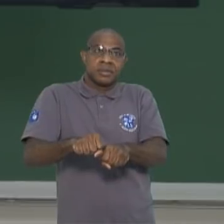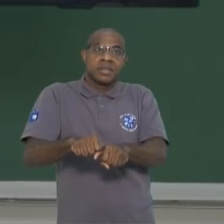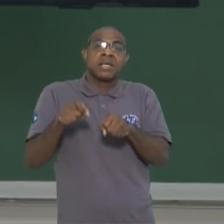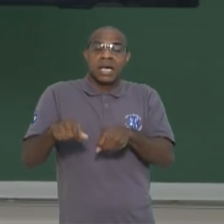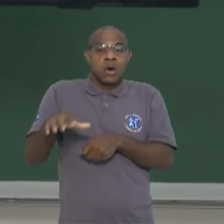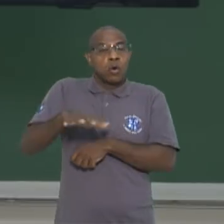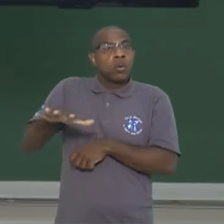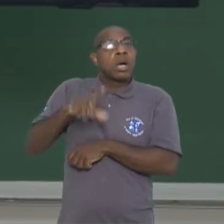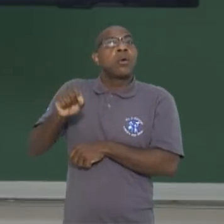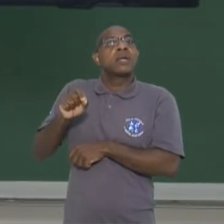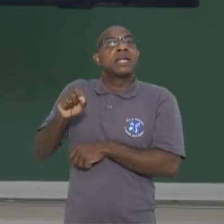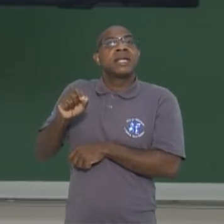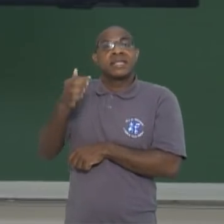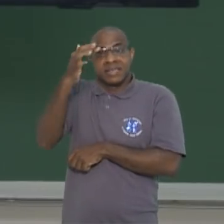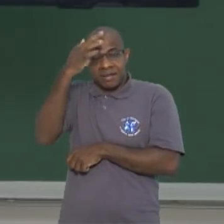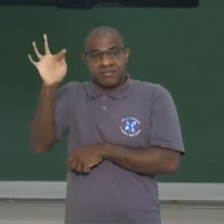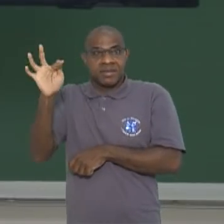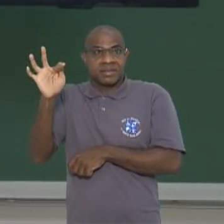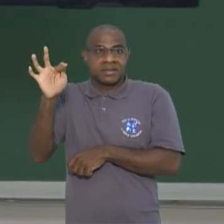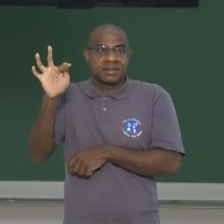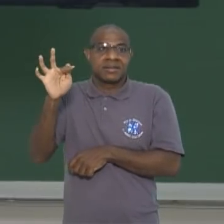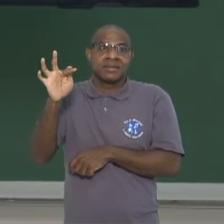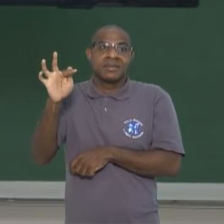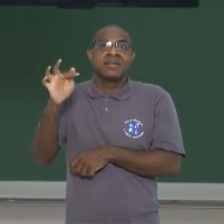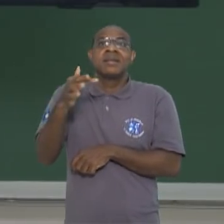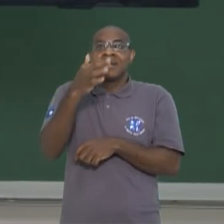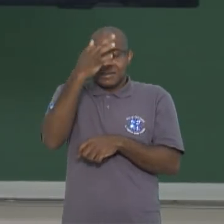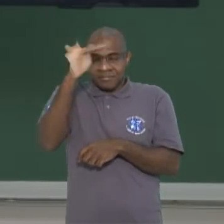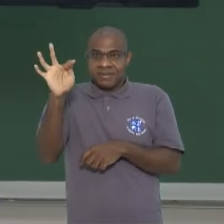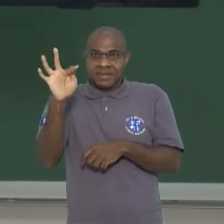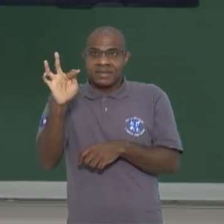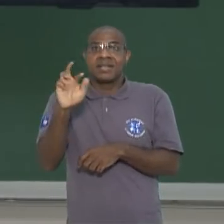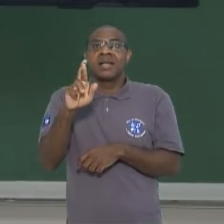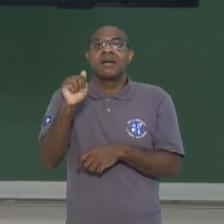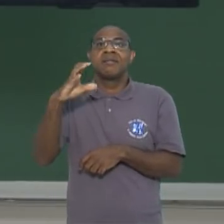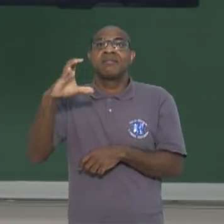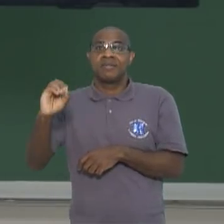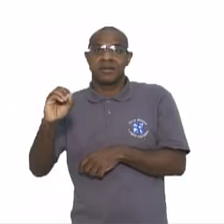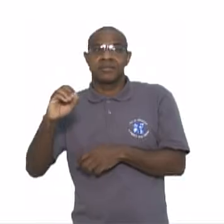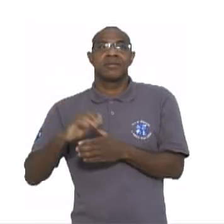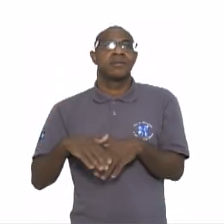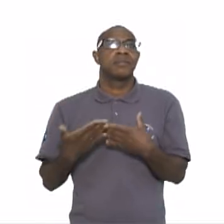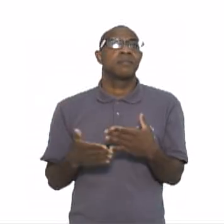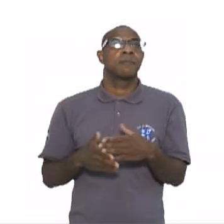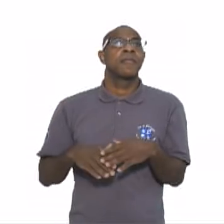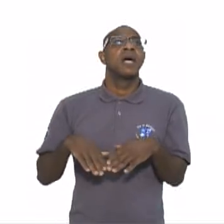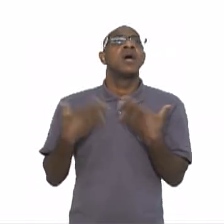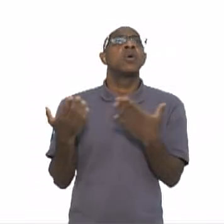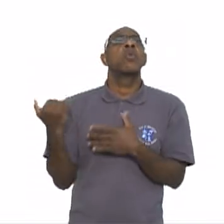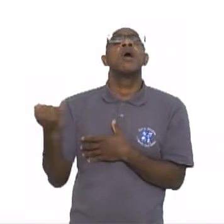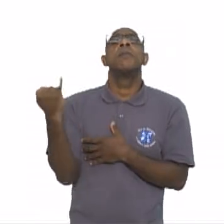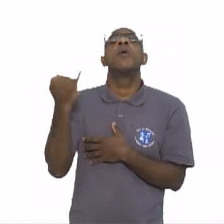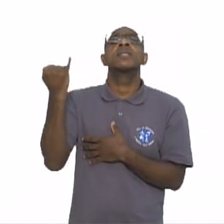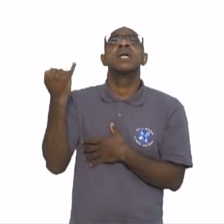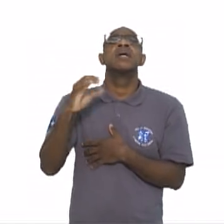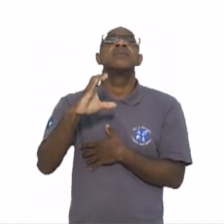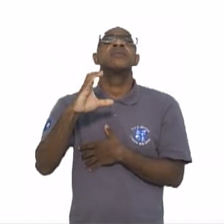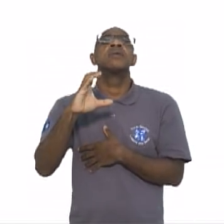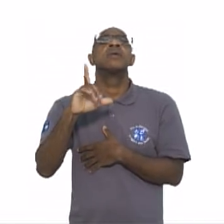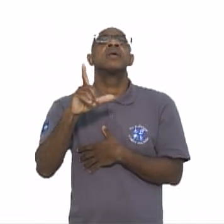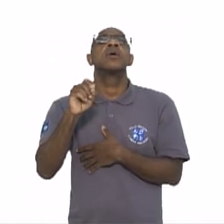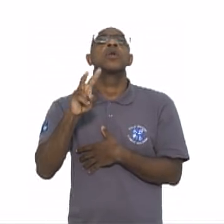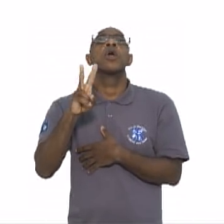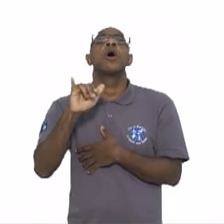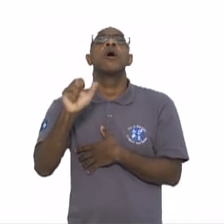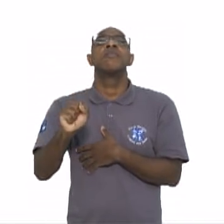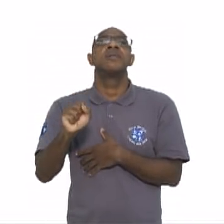Inclusive, né, a origem do nome França deriva lá dos francos, né? Então aqui, qual a importância de Clovis? A gente viu